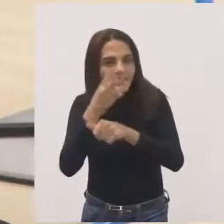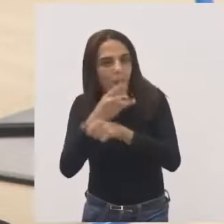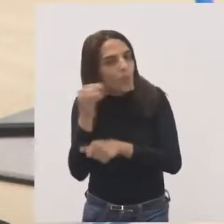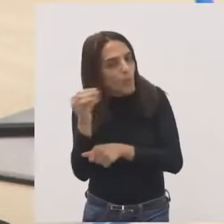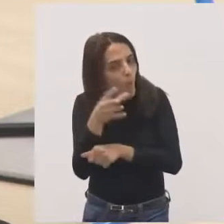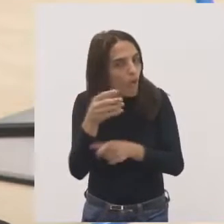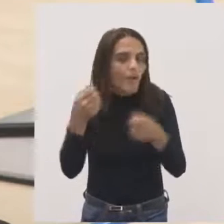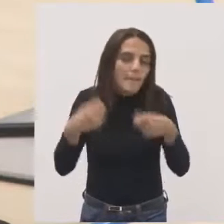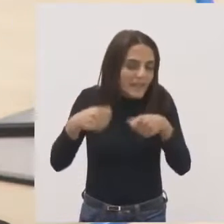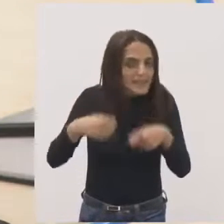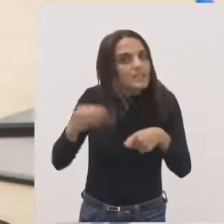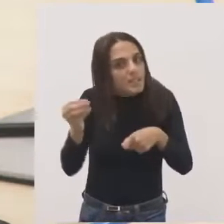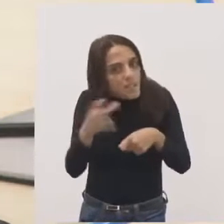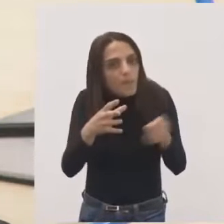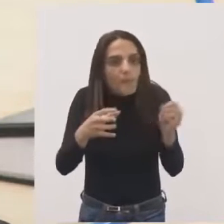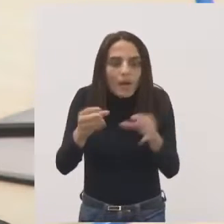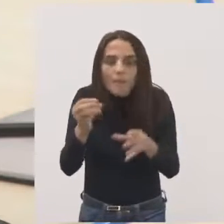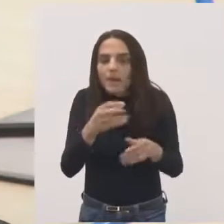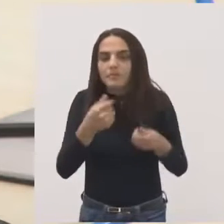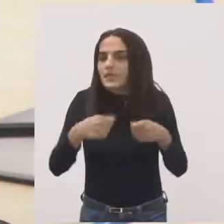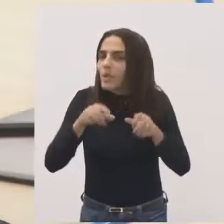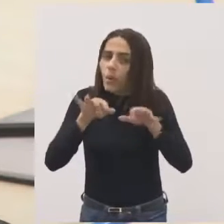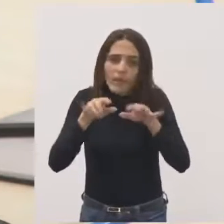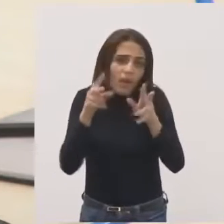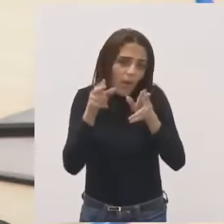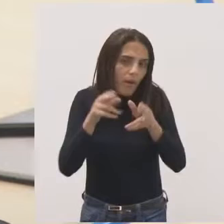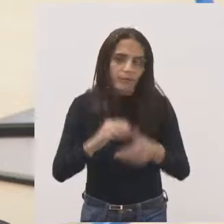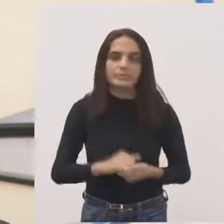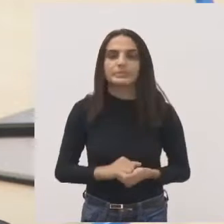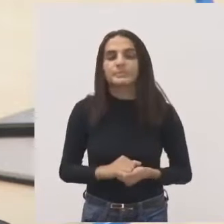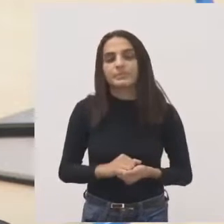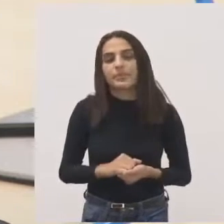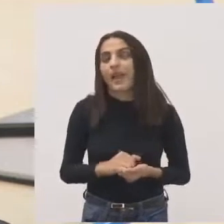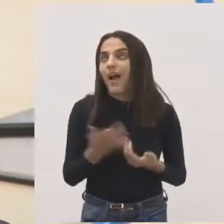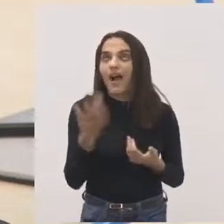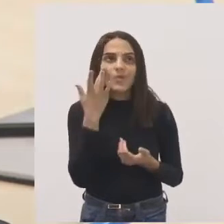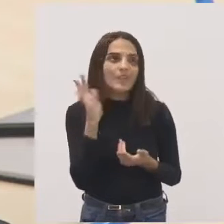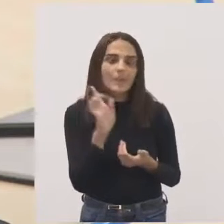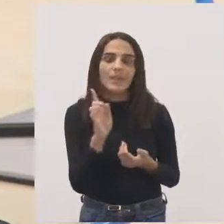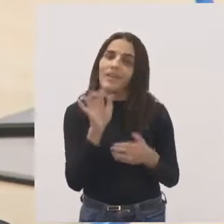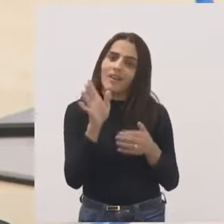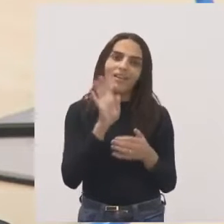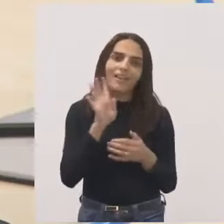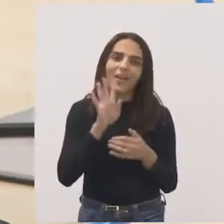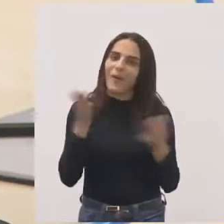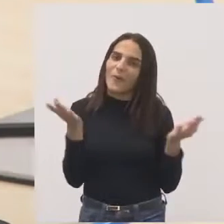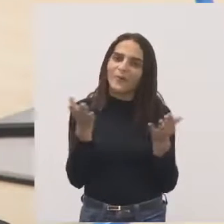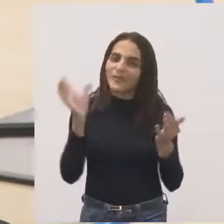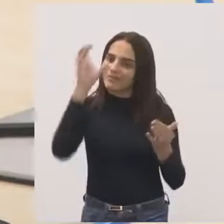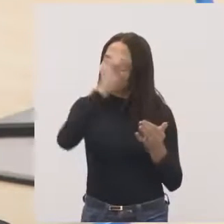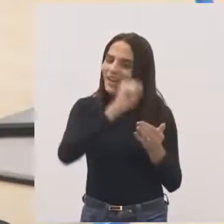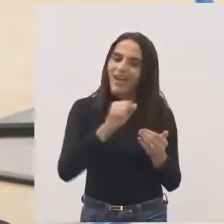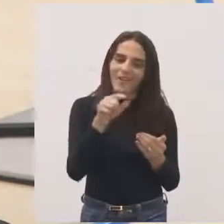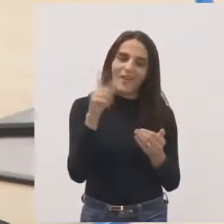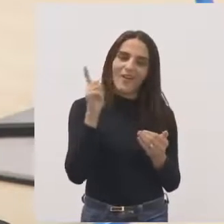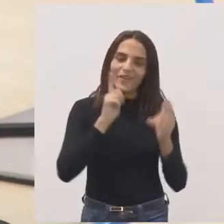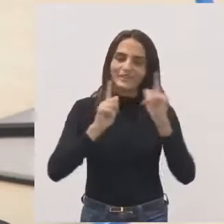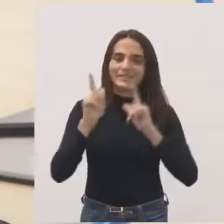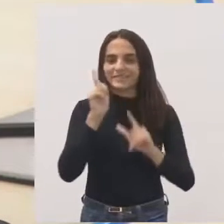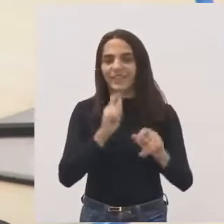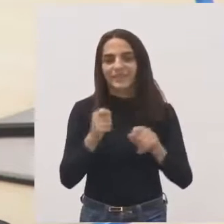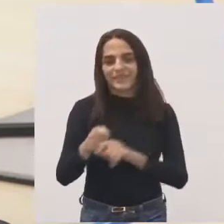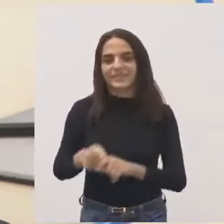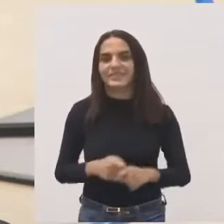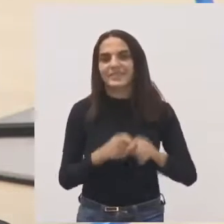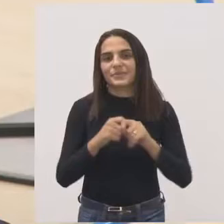dos seus aplicativos. Então, exatamente. No seu computador também é normal. Eu não sabia disso. Legal, hoje você já aprendeu e já consegue fazer também. Isso Wesley